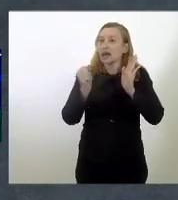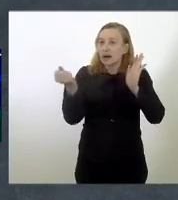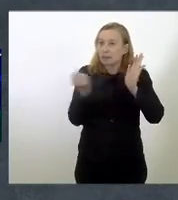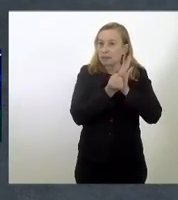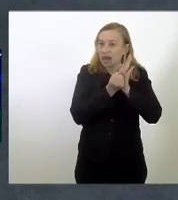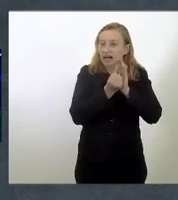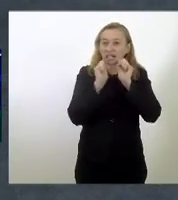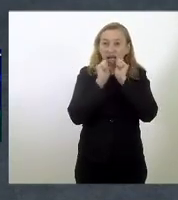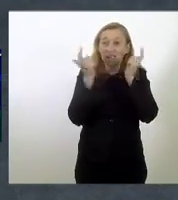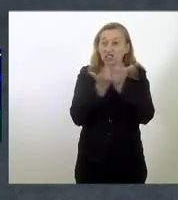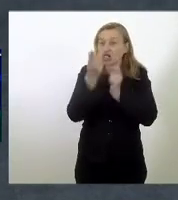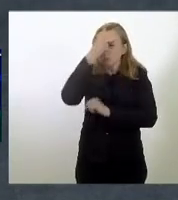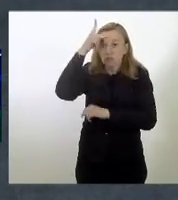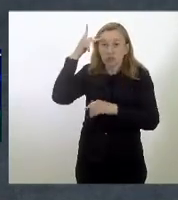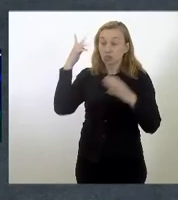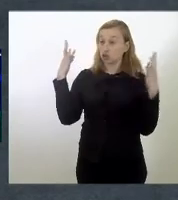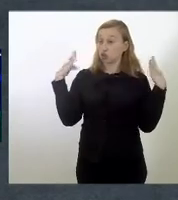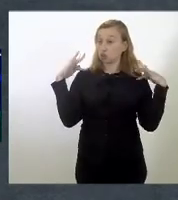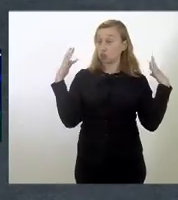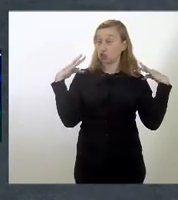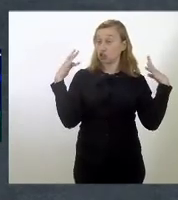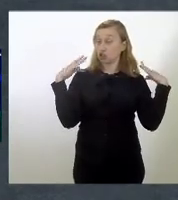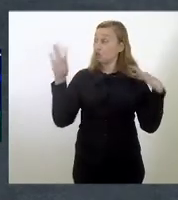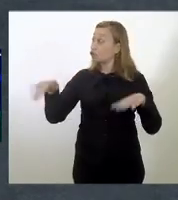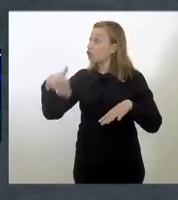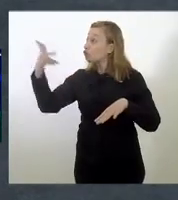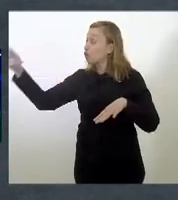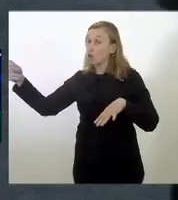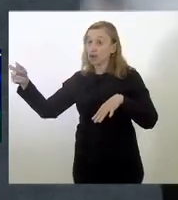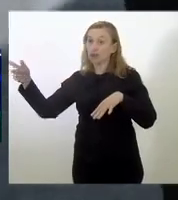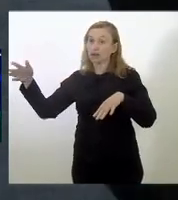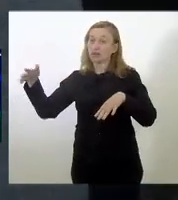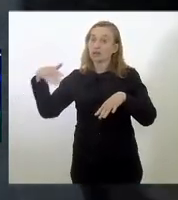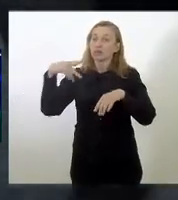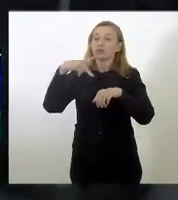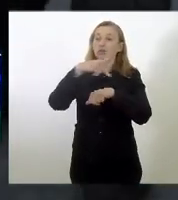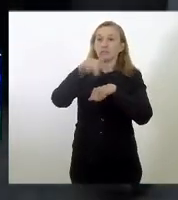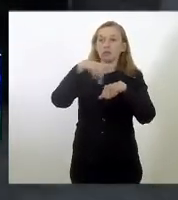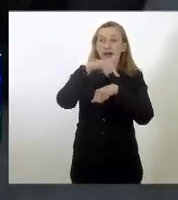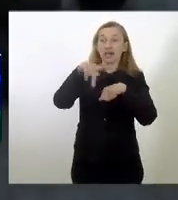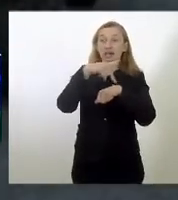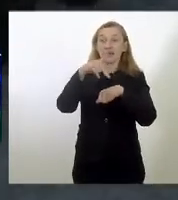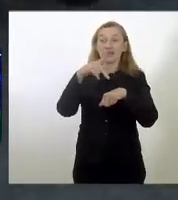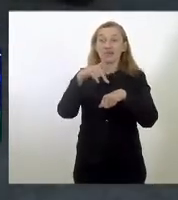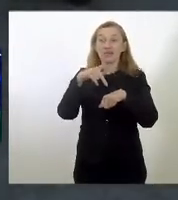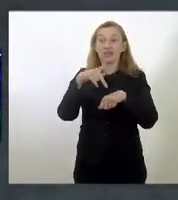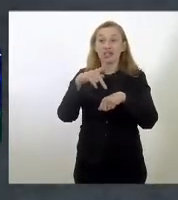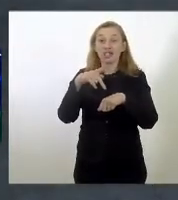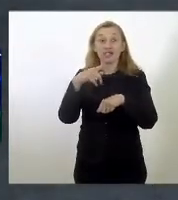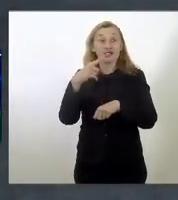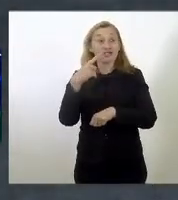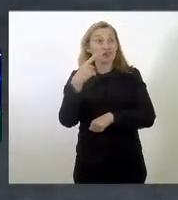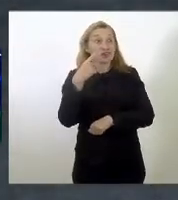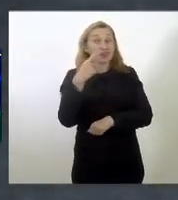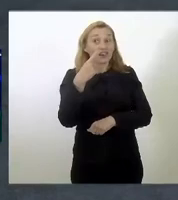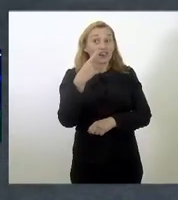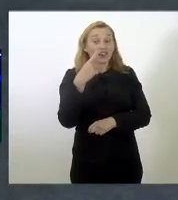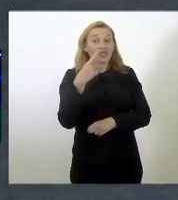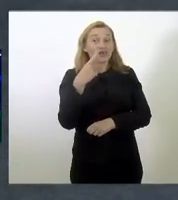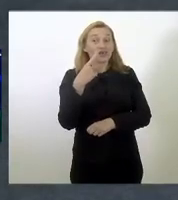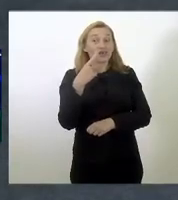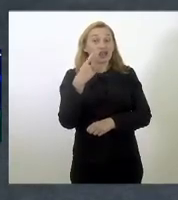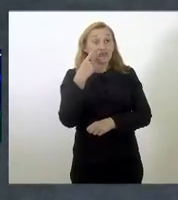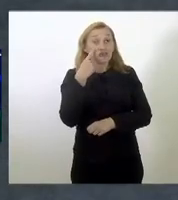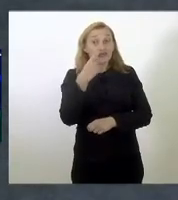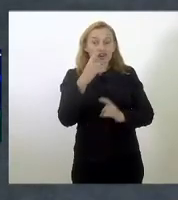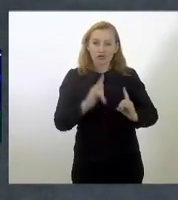são turistas internacional e mesmo nacional descobrir, não é, o parlamento do estado do